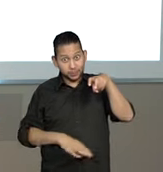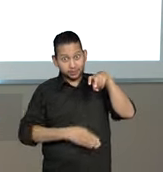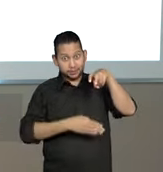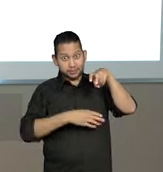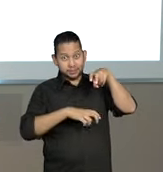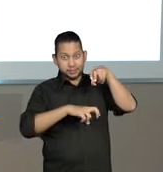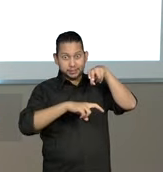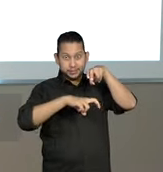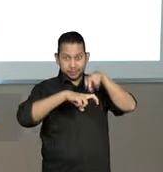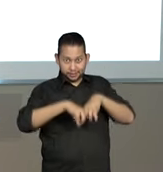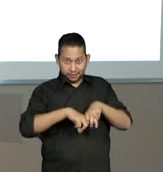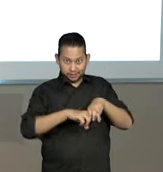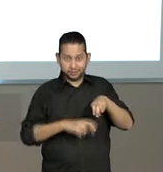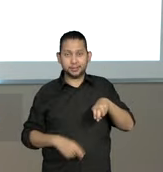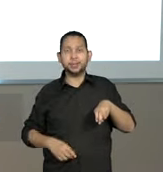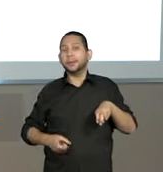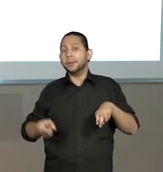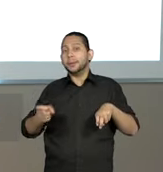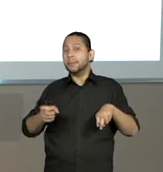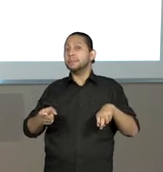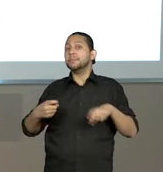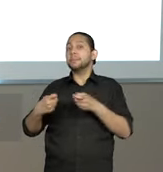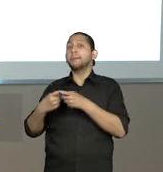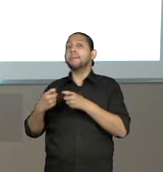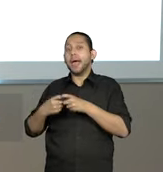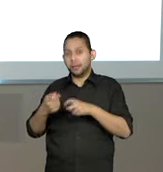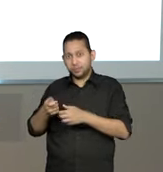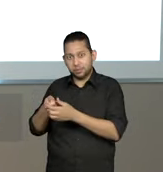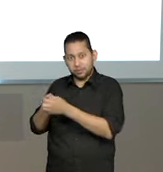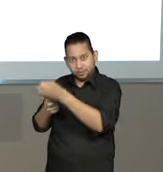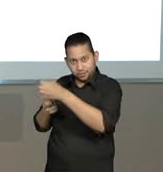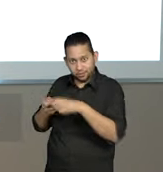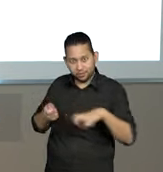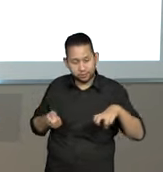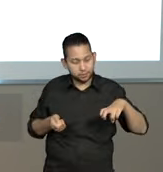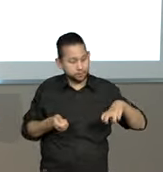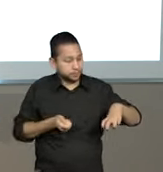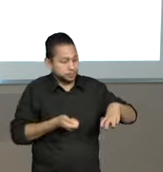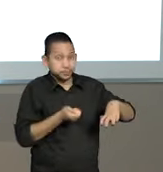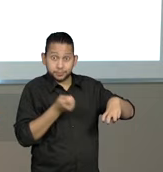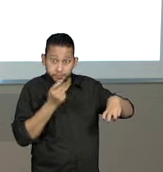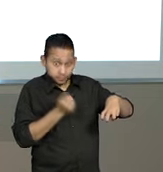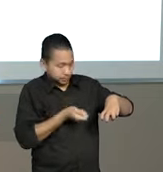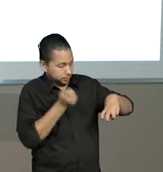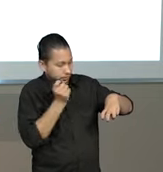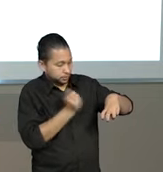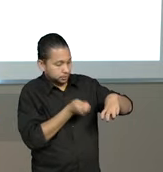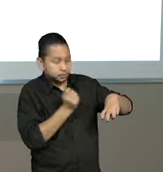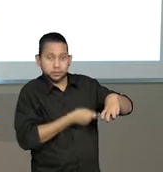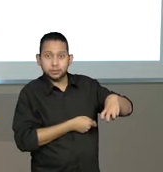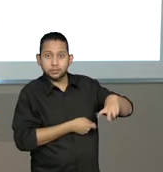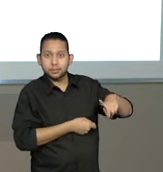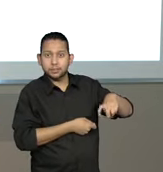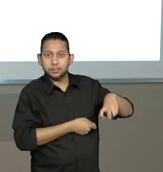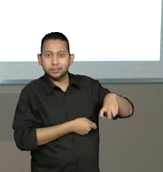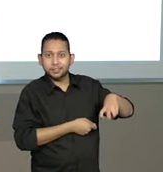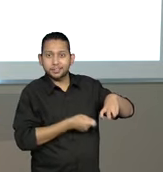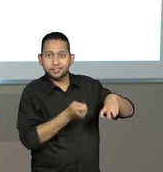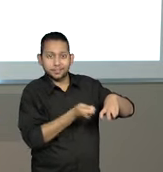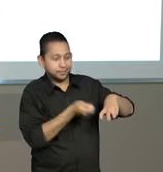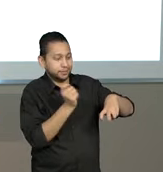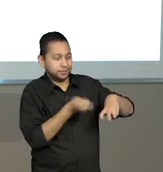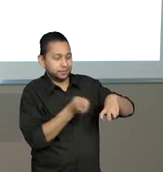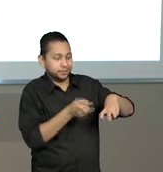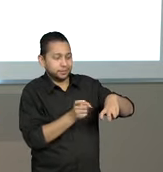que o médico pede para o paciente sentar e ele dá uma marteladinha no